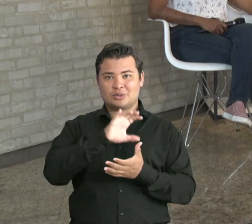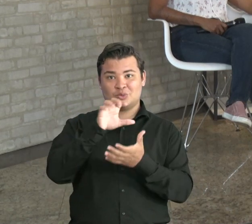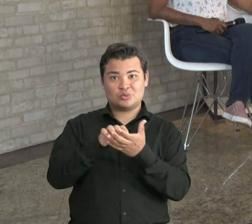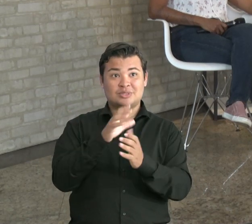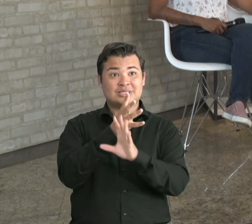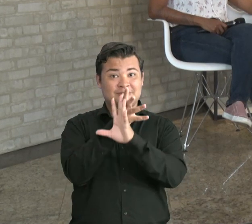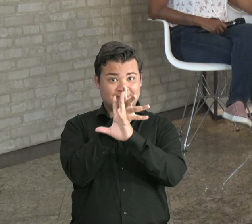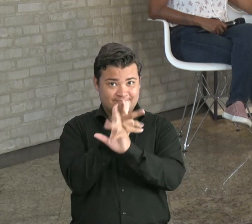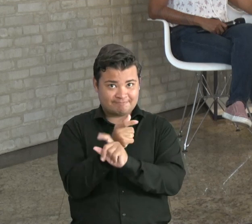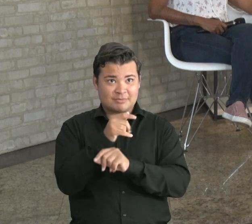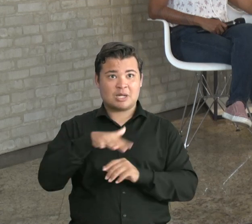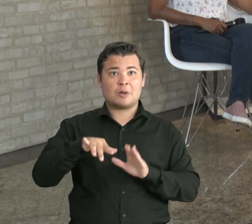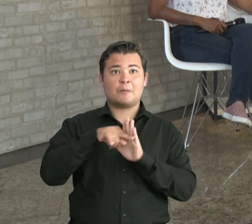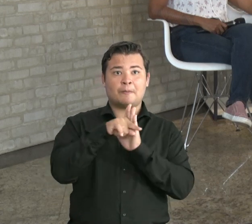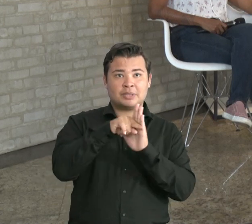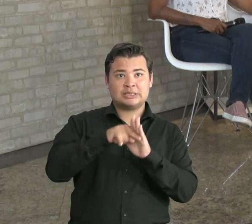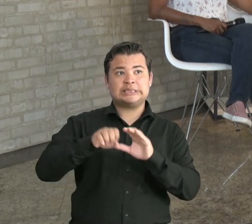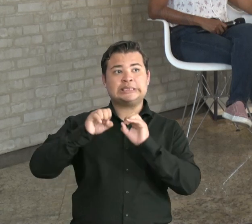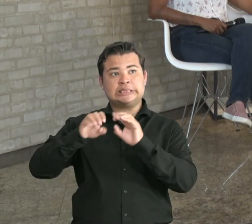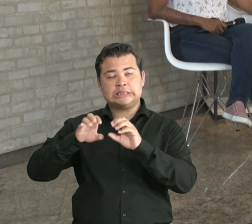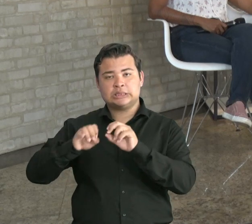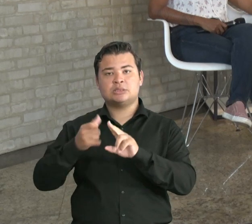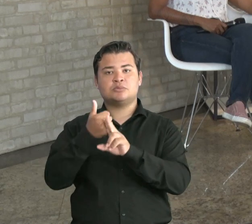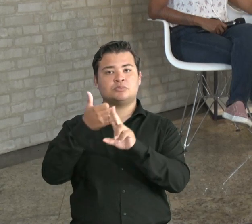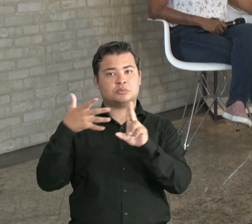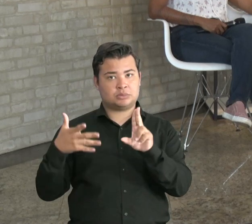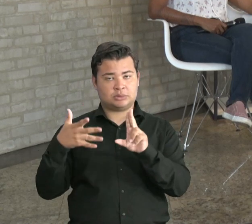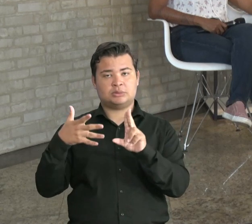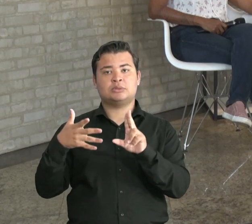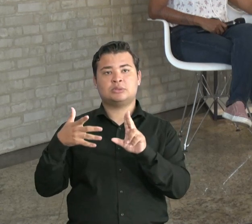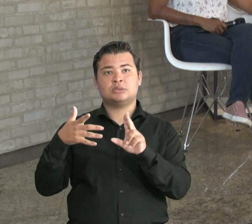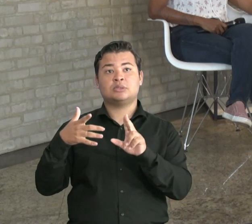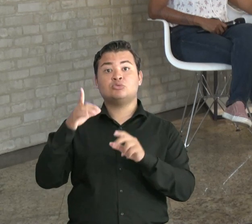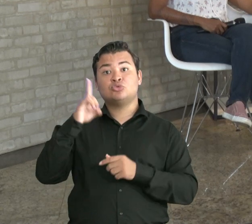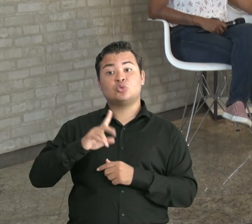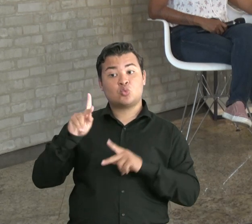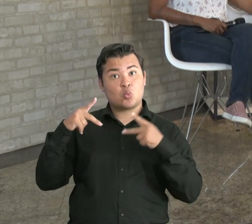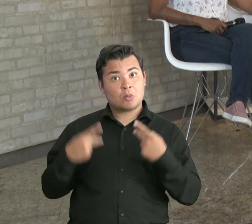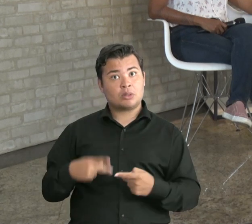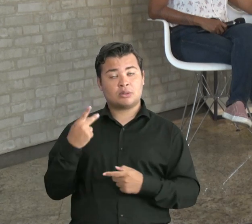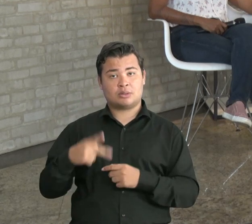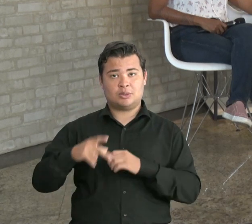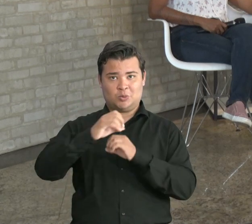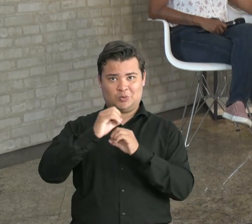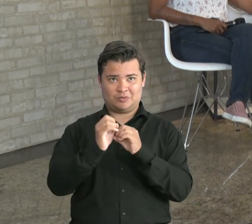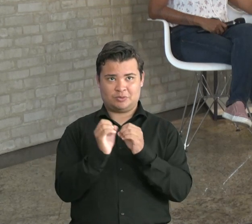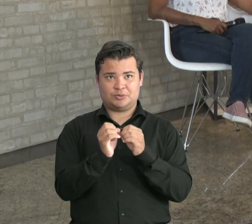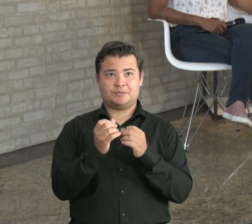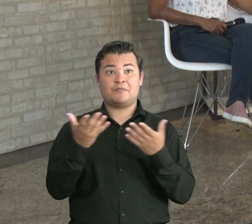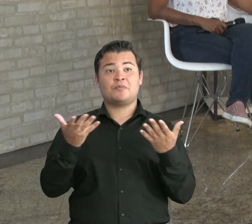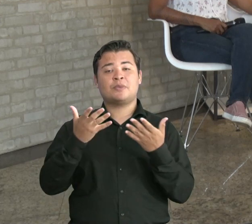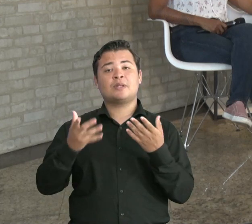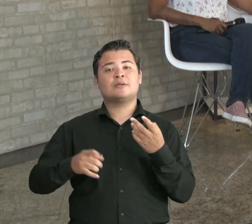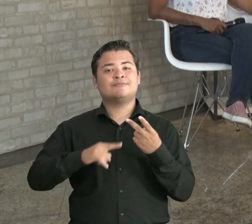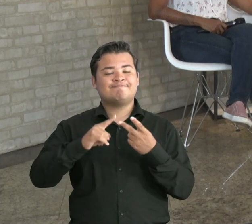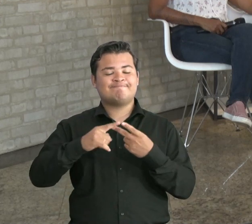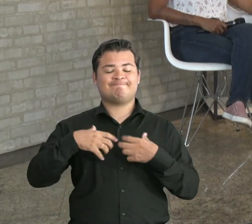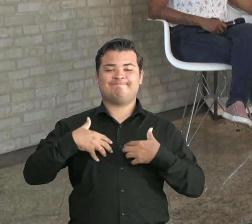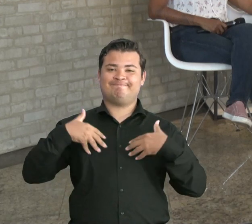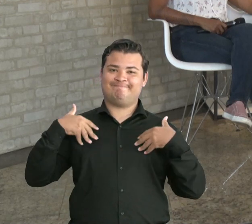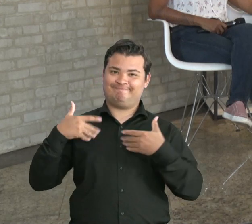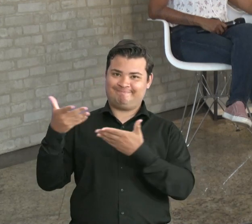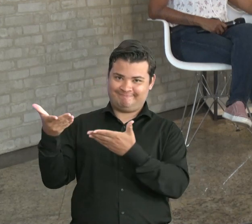Interdisciplinar de Pesquisa, Ensino e Extensão em Direitos Humanos da UFG. E agora a gente recebe, com muita honra,